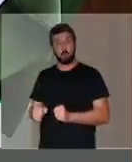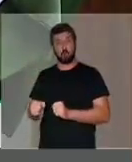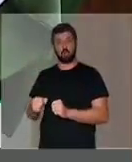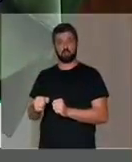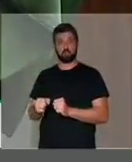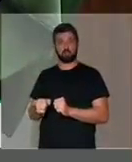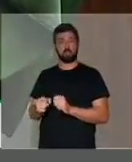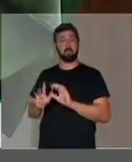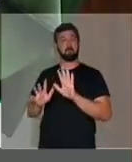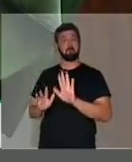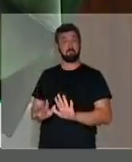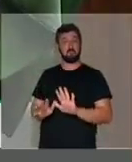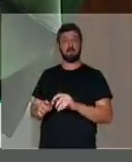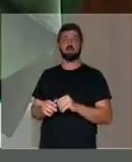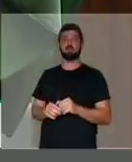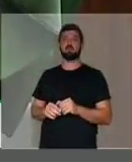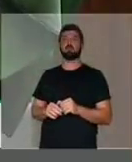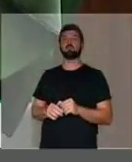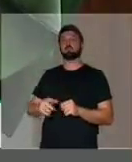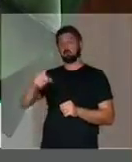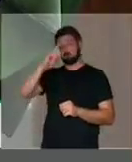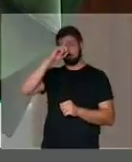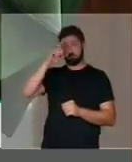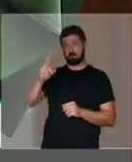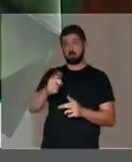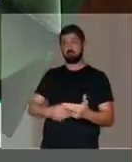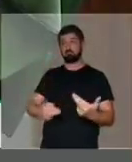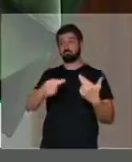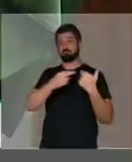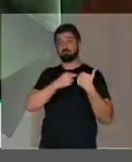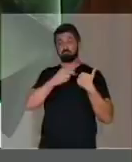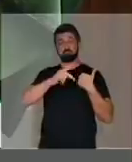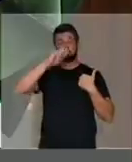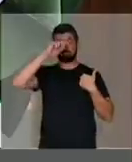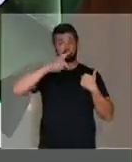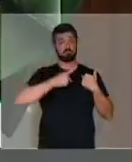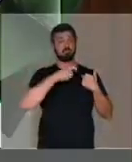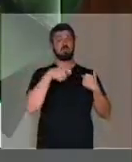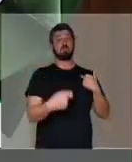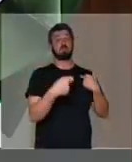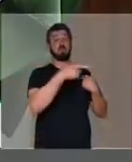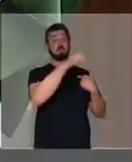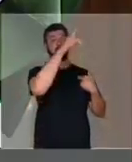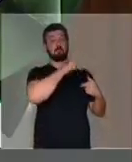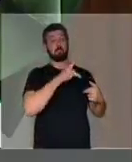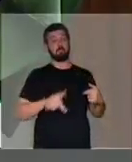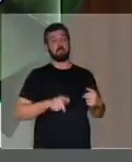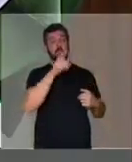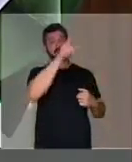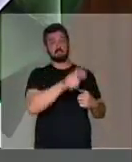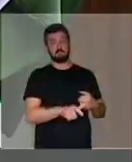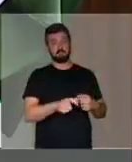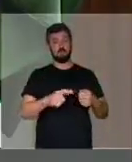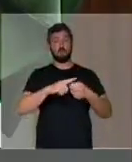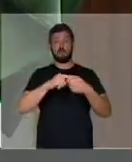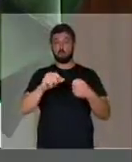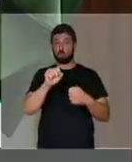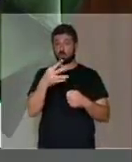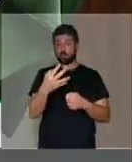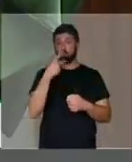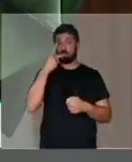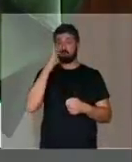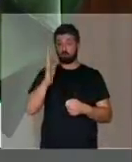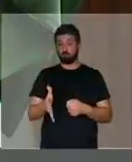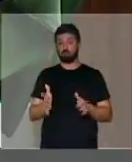sua decretação e execução competências privativas do Presidente da República, de acordo com o artigo 84,